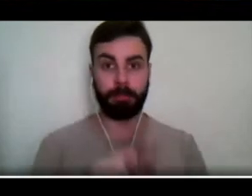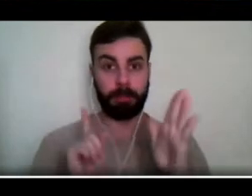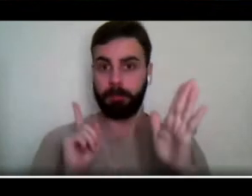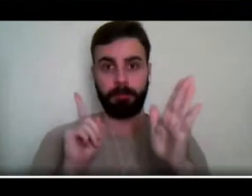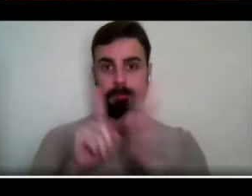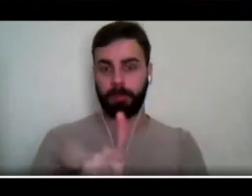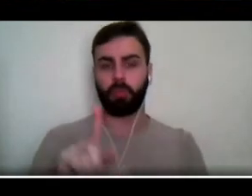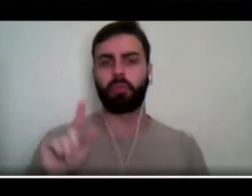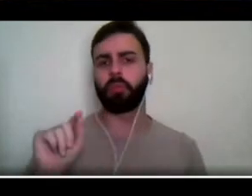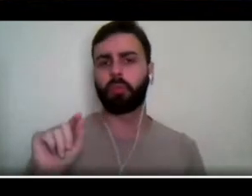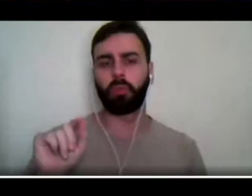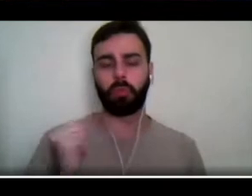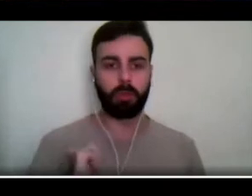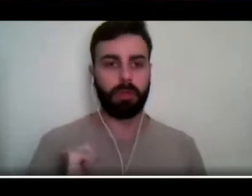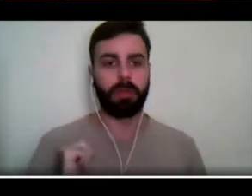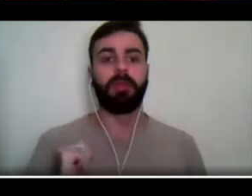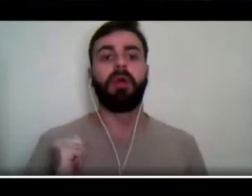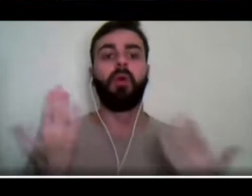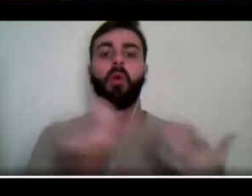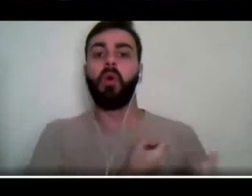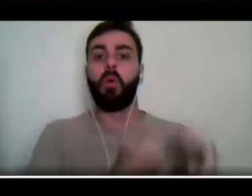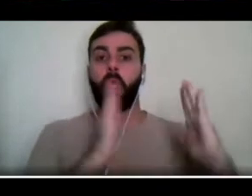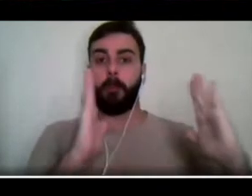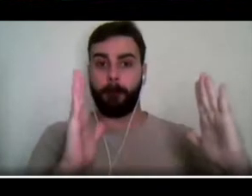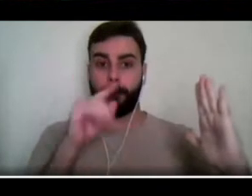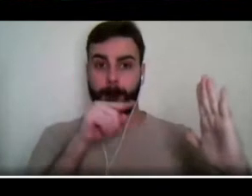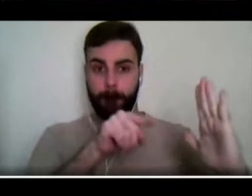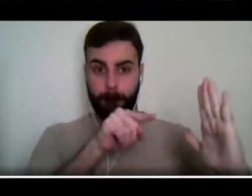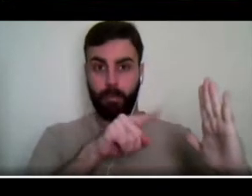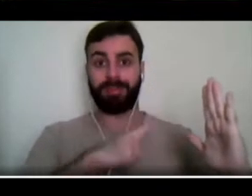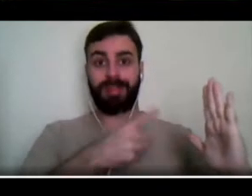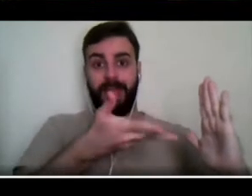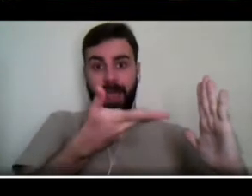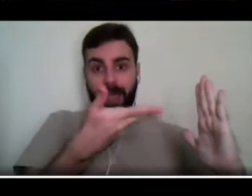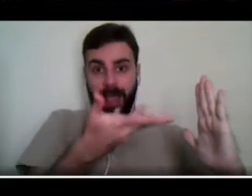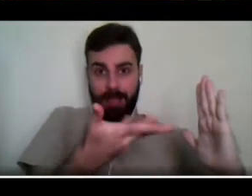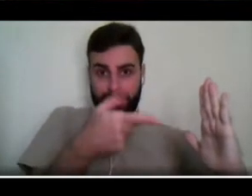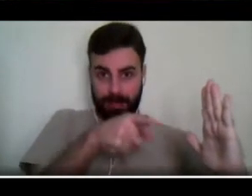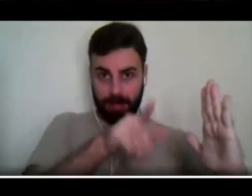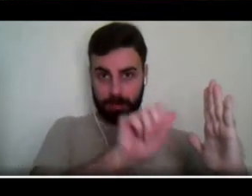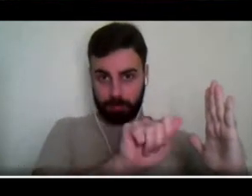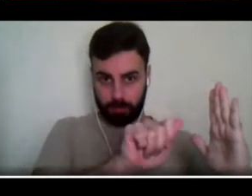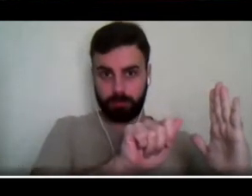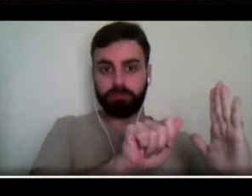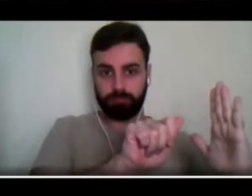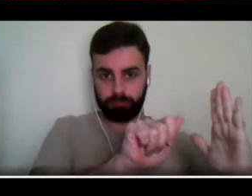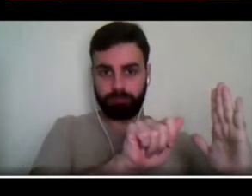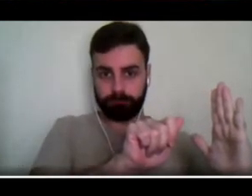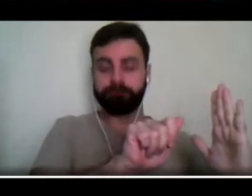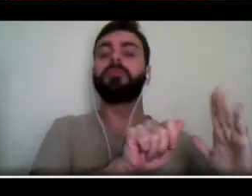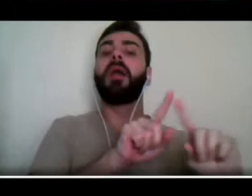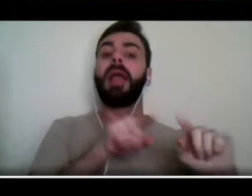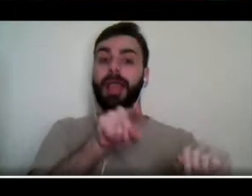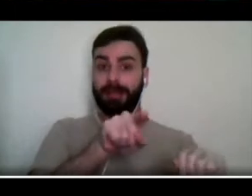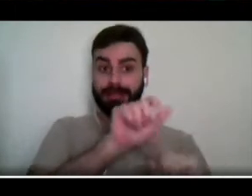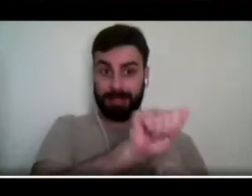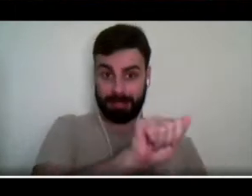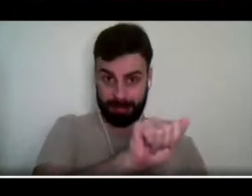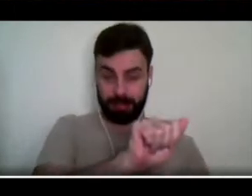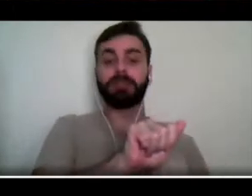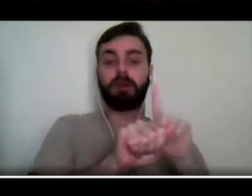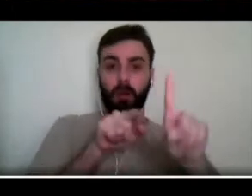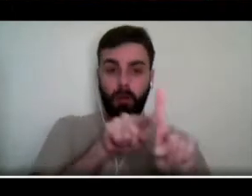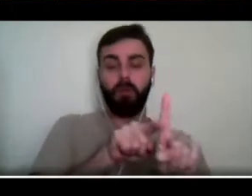módulo da componente da aceleração, que é paralela à velocidade, em função do tempo. Então, na letra